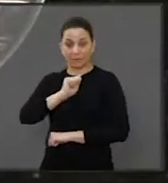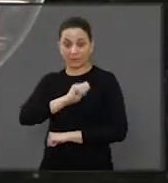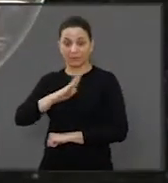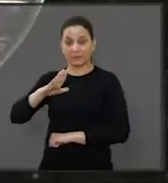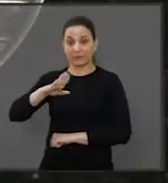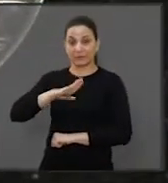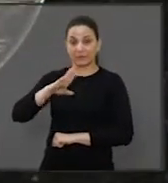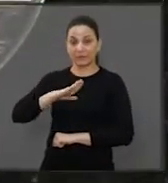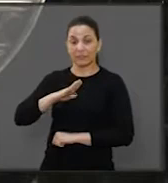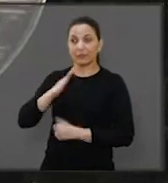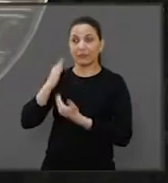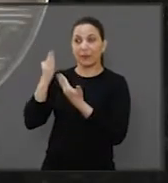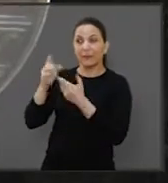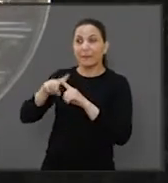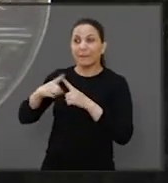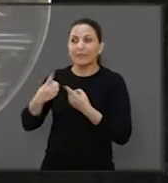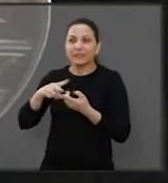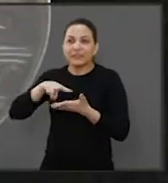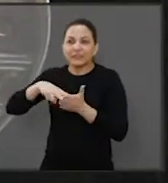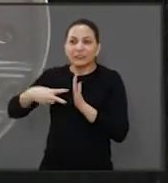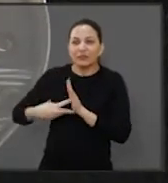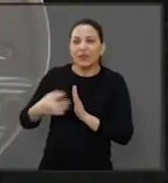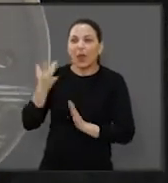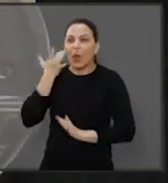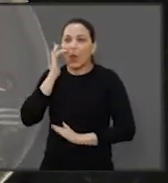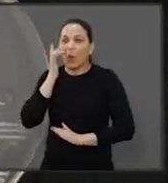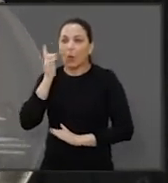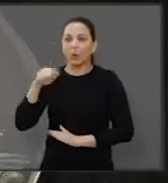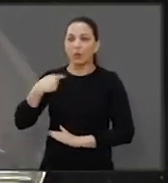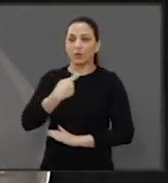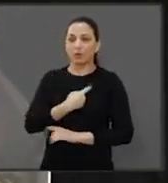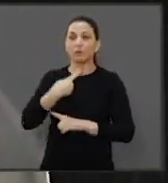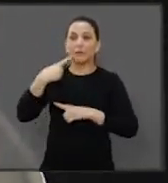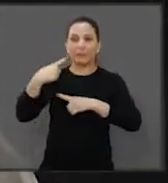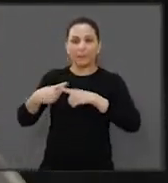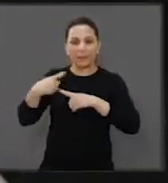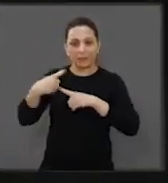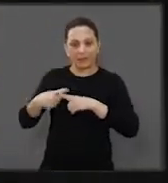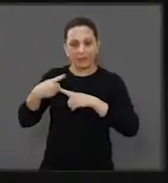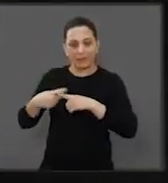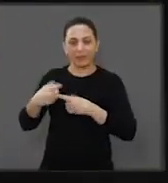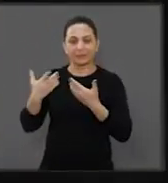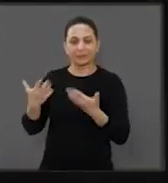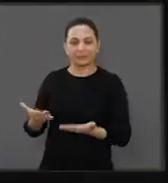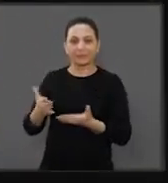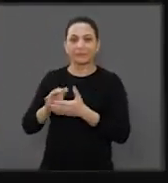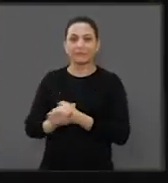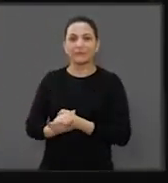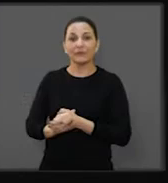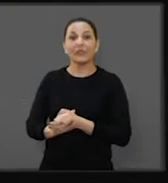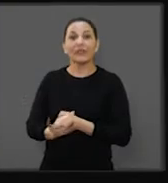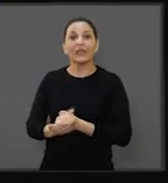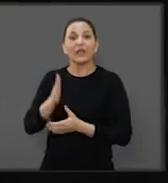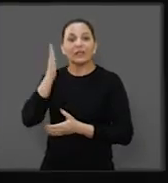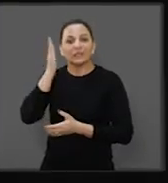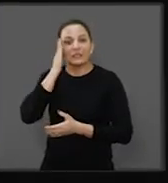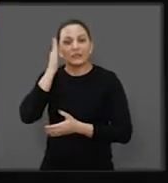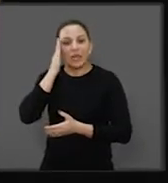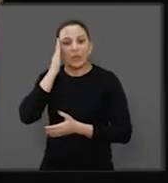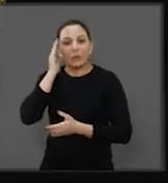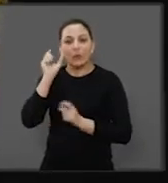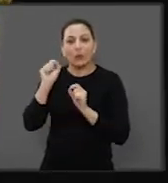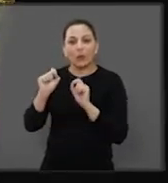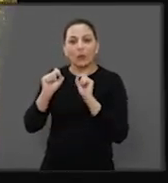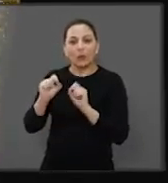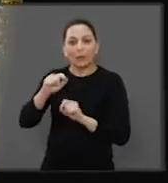né? Mas a gente fala que tem um significado de ouro pra gente. Por quê? Foi uma conquista. Todo mundo sabe o investimento que